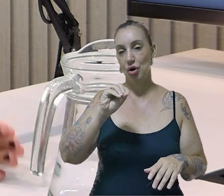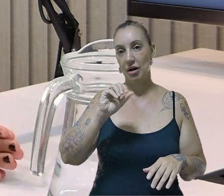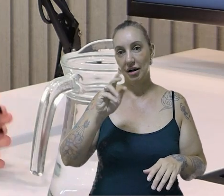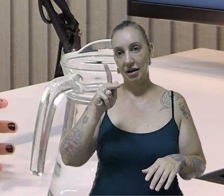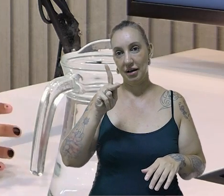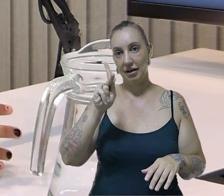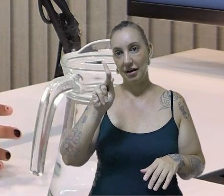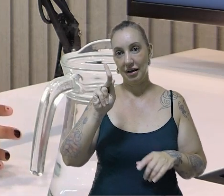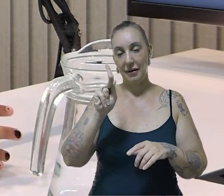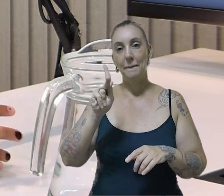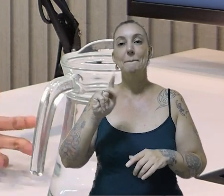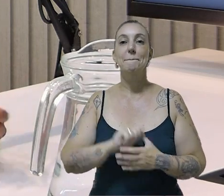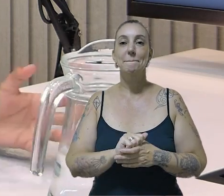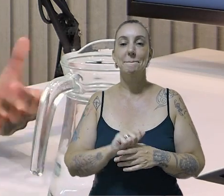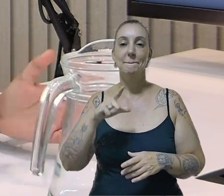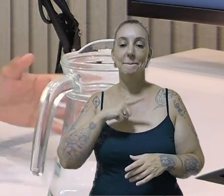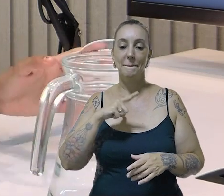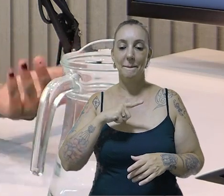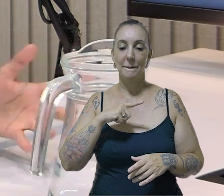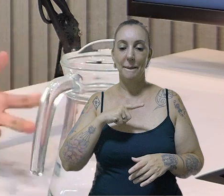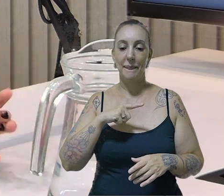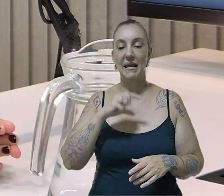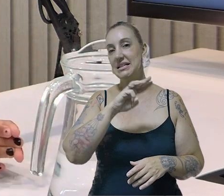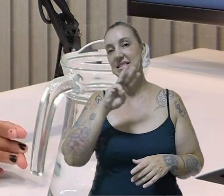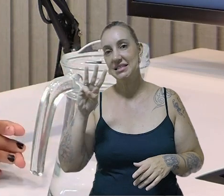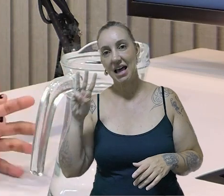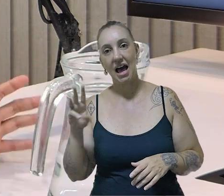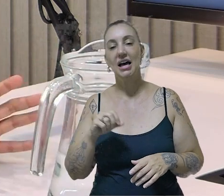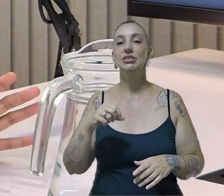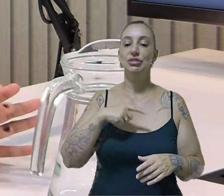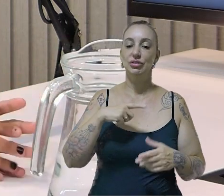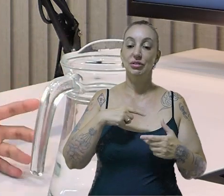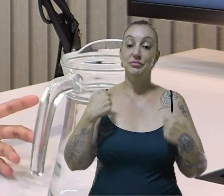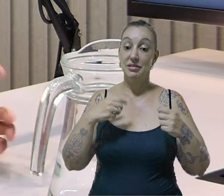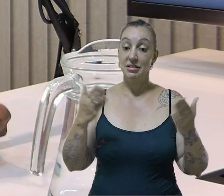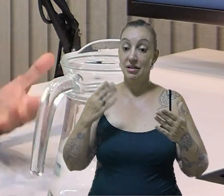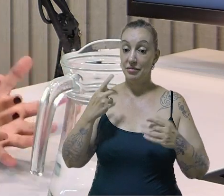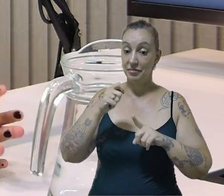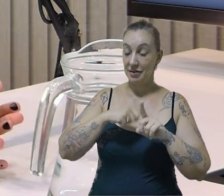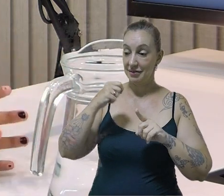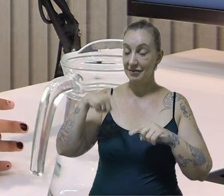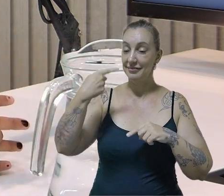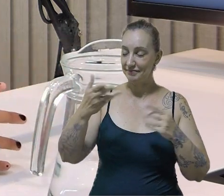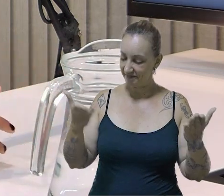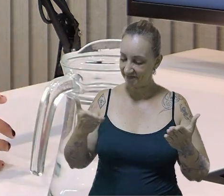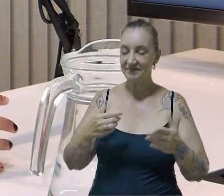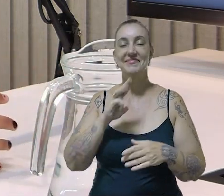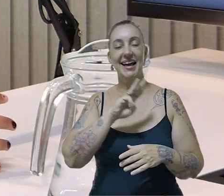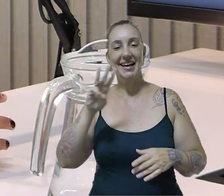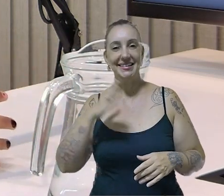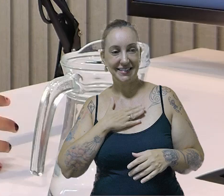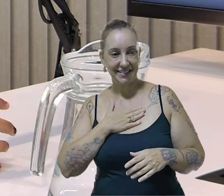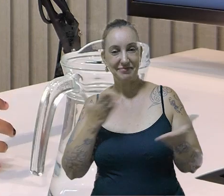zo cudo E aí lá tem enfim site essas coisas que eu até preciso atualizar daqui é um mês e meio vou ter atualizado o meu site